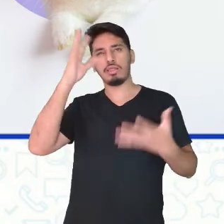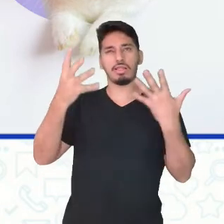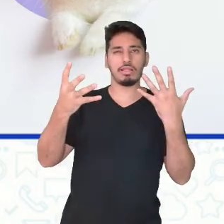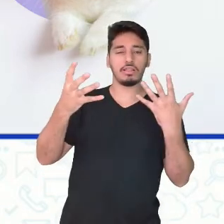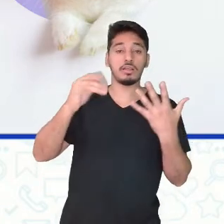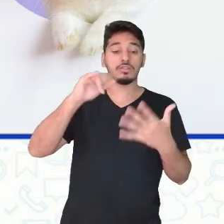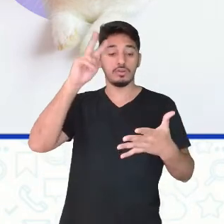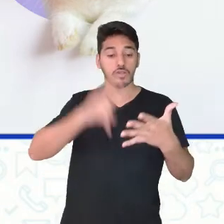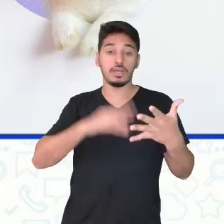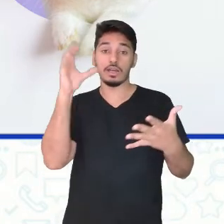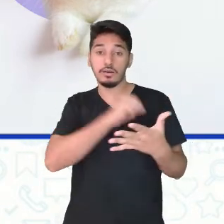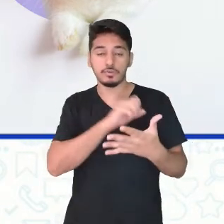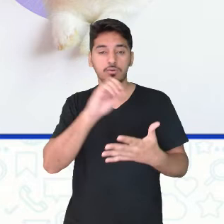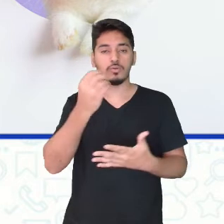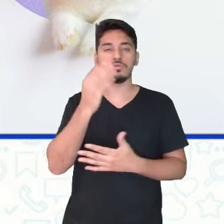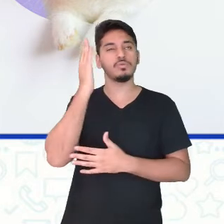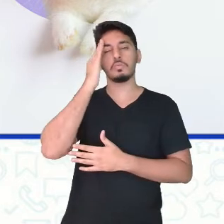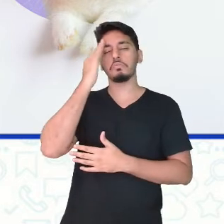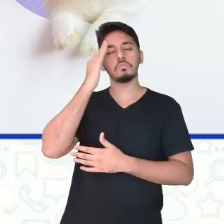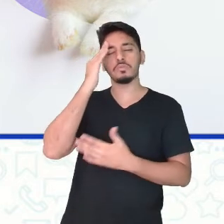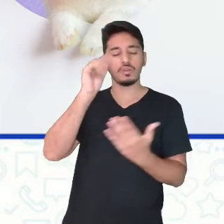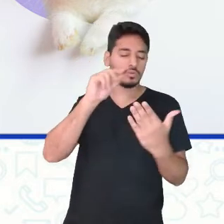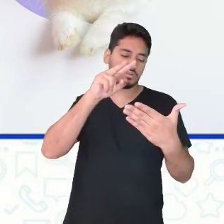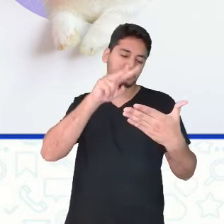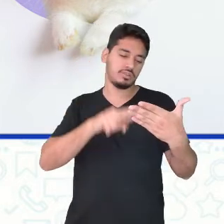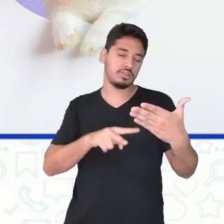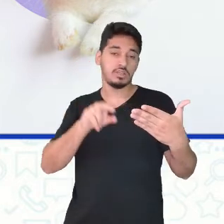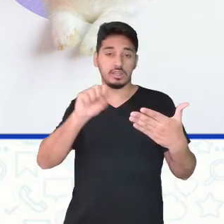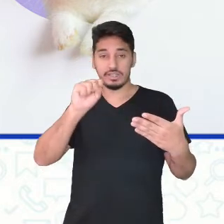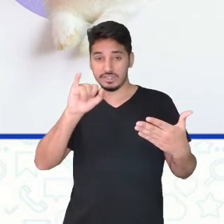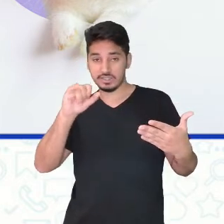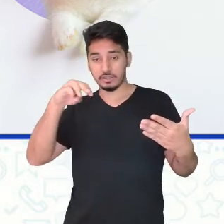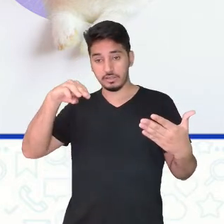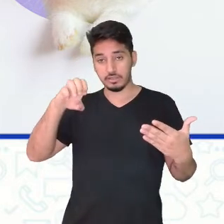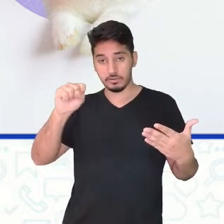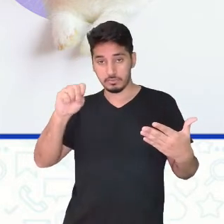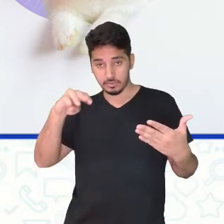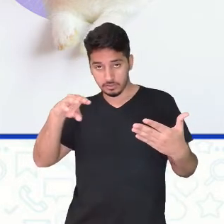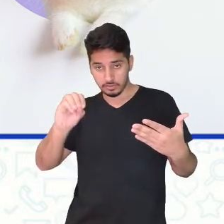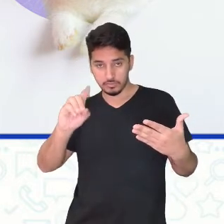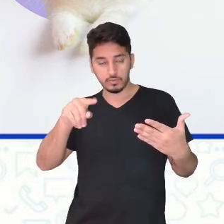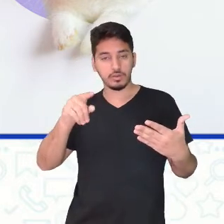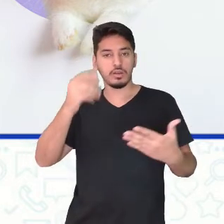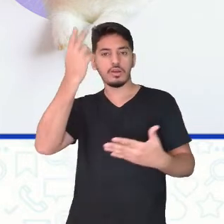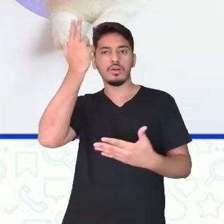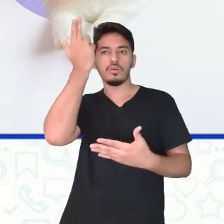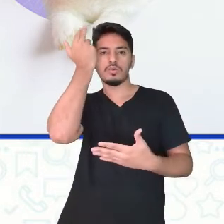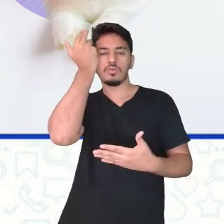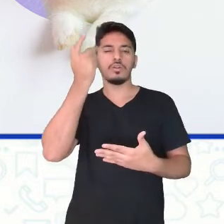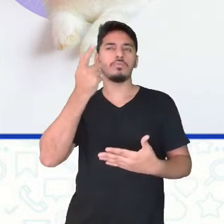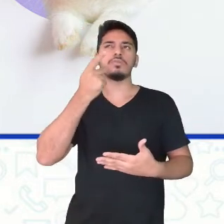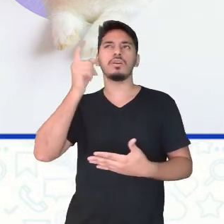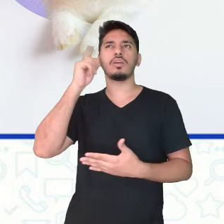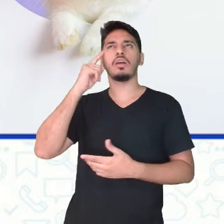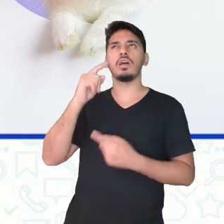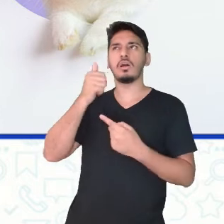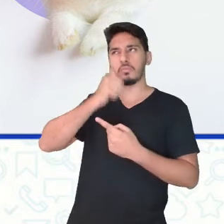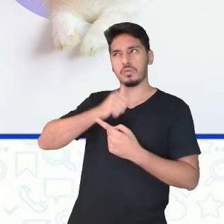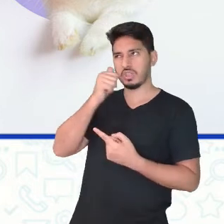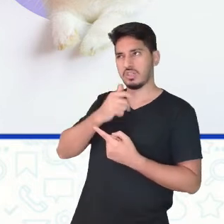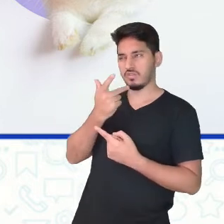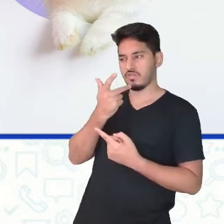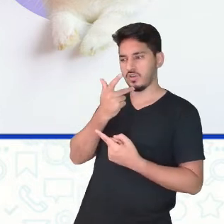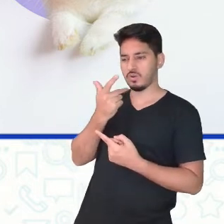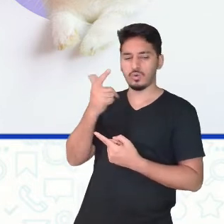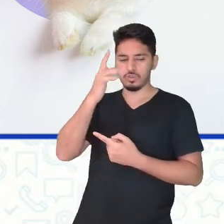leio muito rápido ou se eu não entendo que, na verdade, si mesmo está falando do coelho, eu vou achar que é a Alice que falou com o coelho, eu posso achar que outra